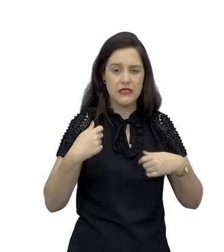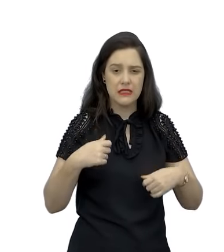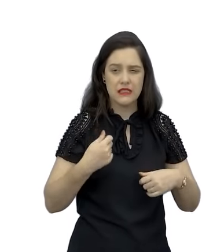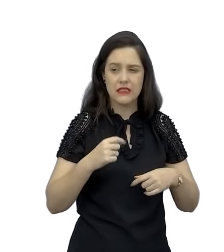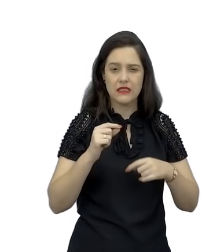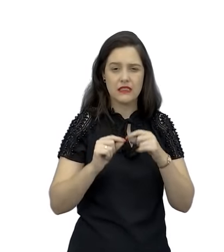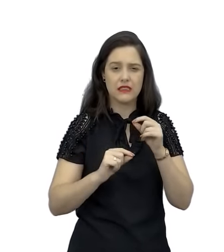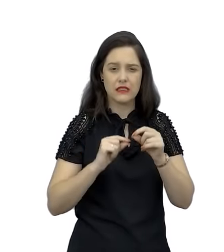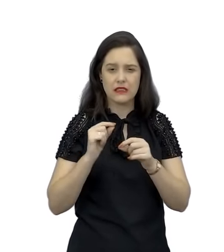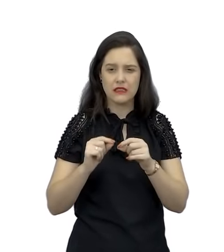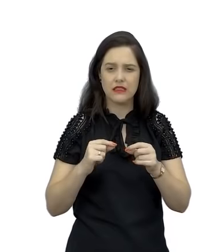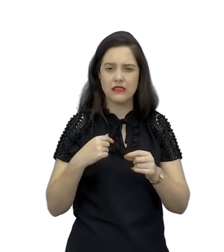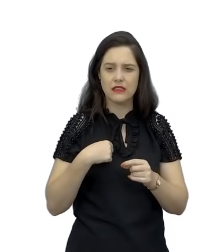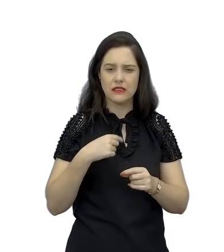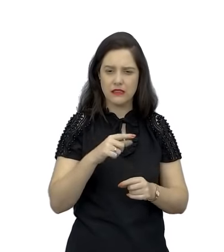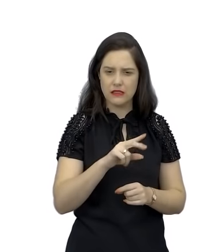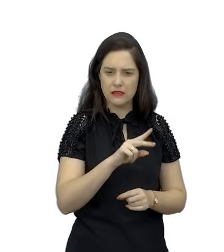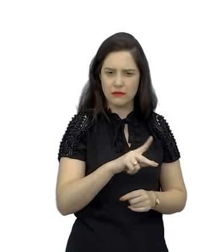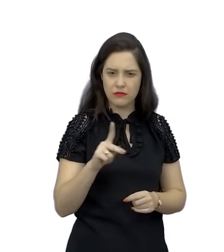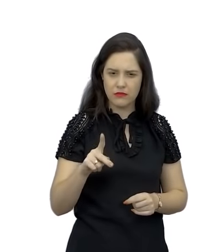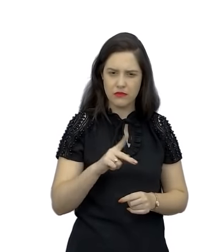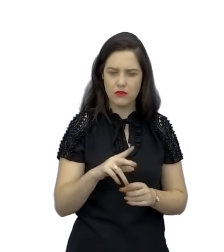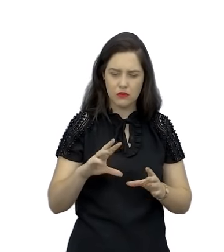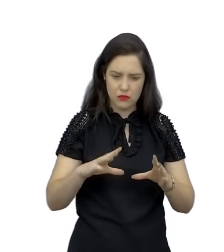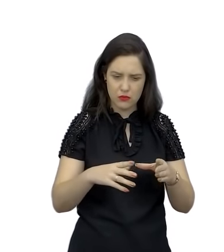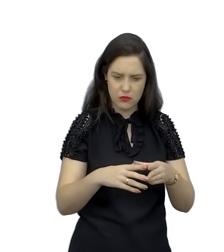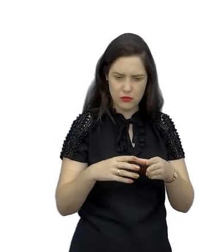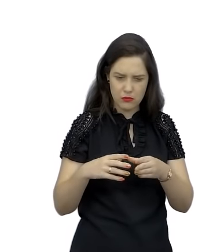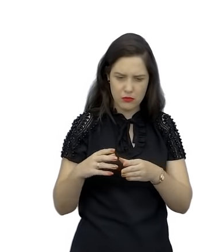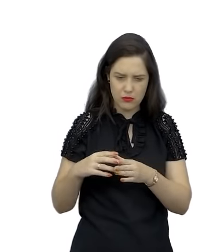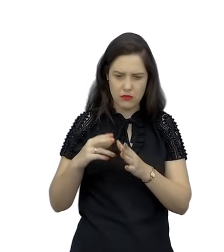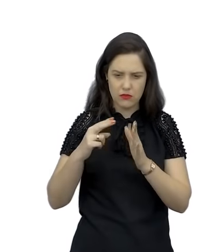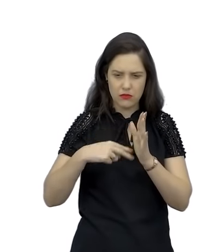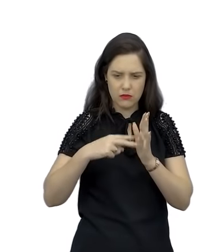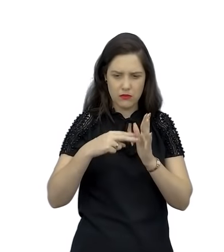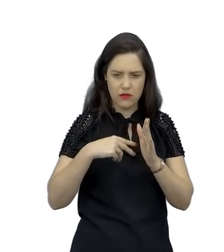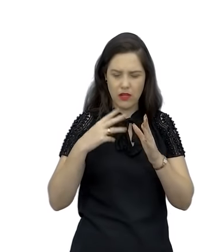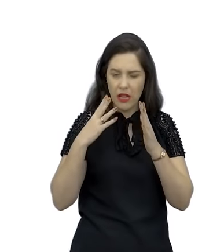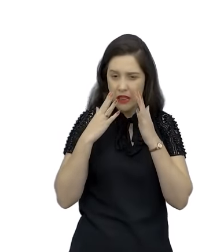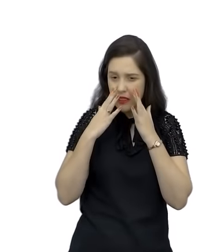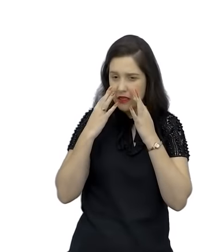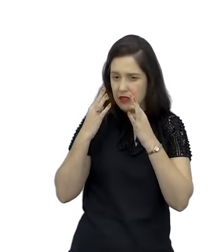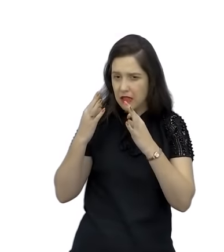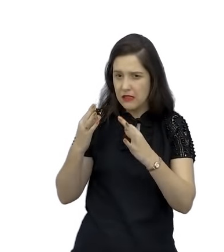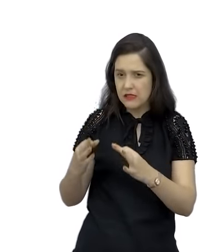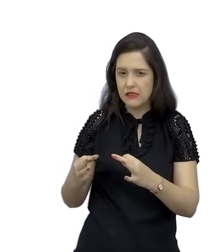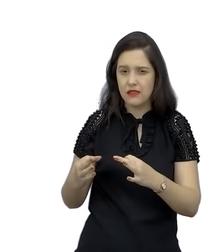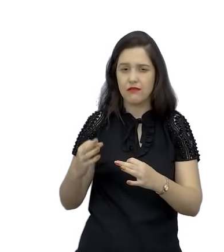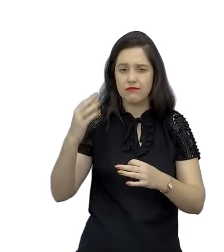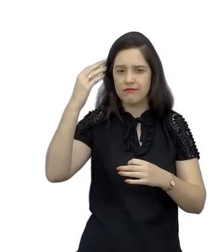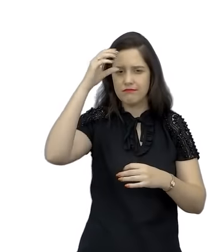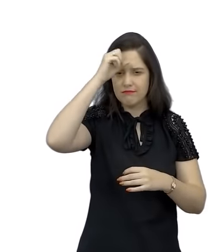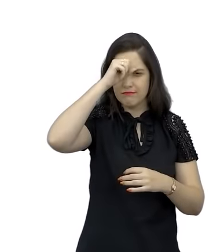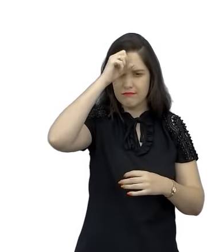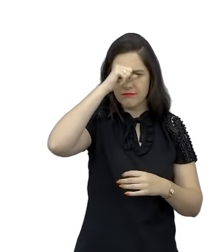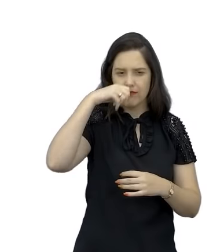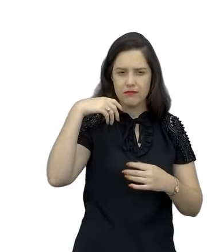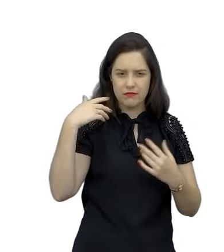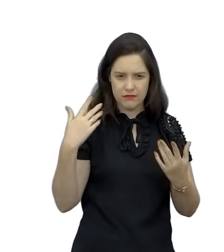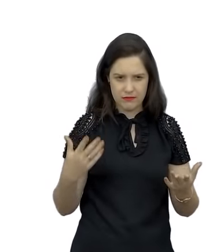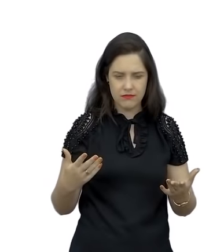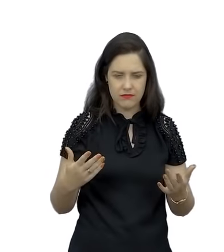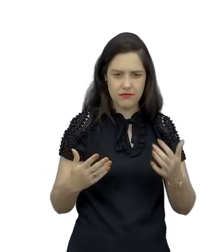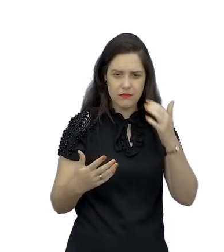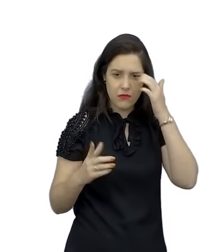eu, professor, ou alguém do grupo, leia para esse outro colega, outro estudante, né, faça essa leitura. O quanto